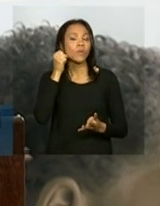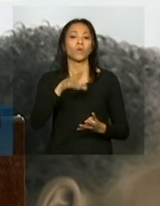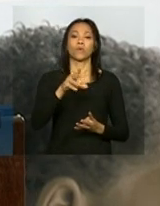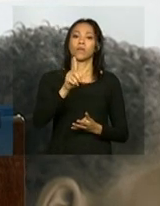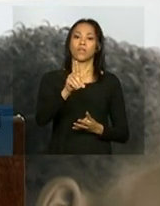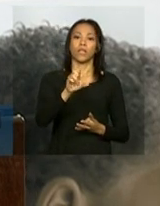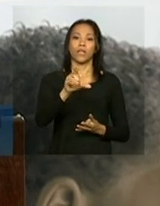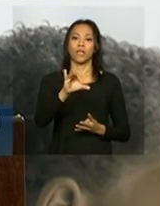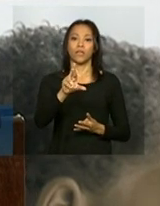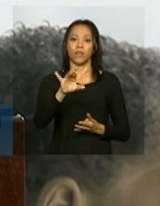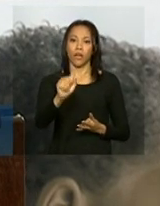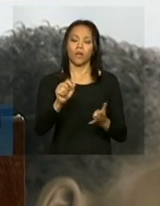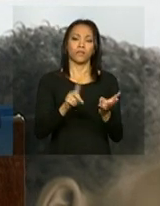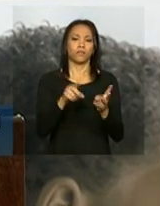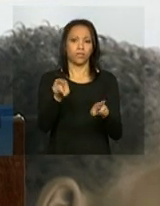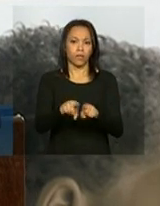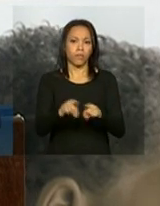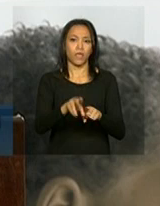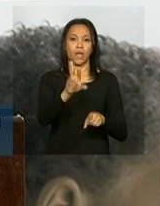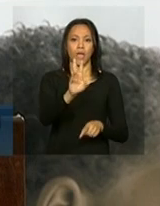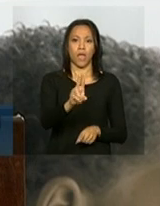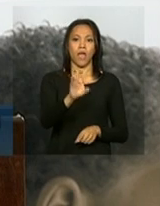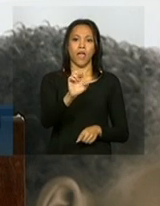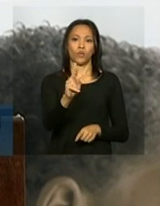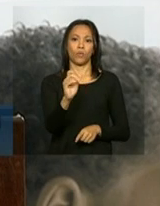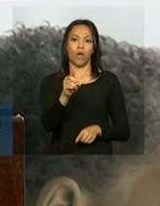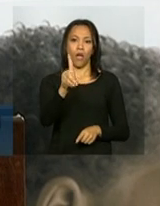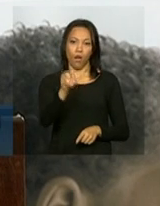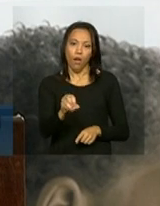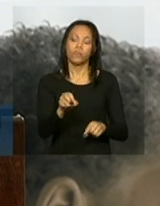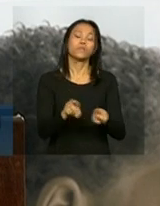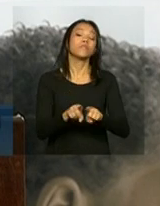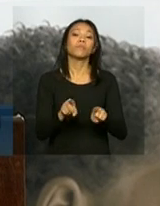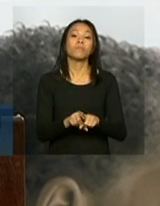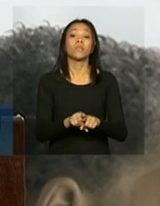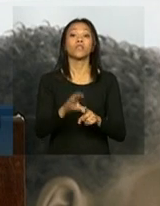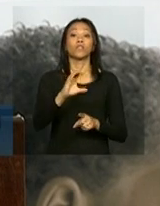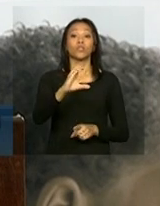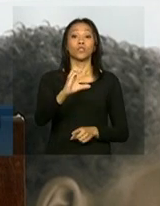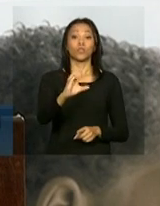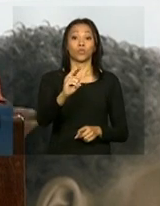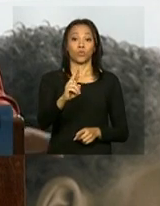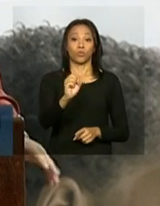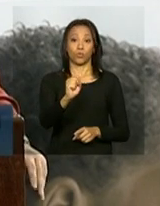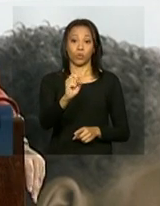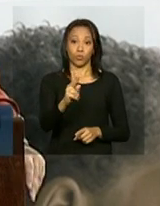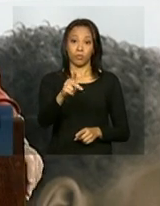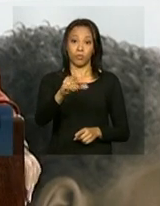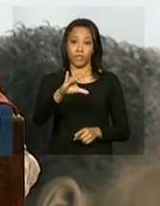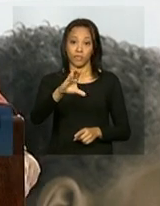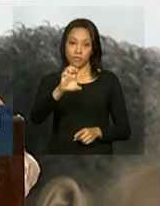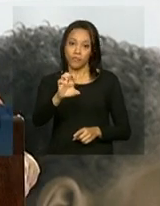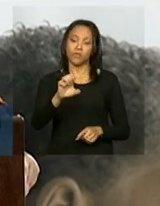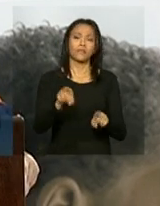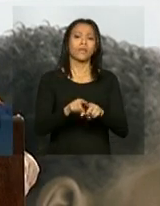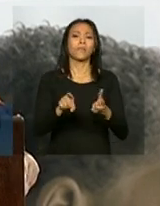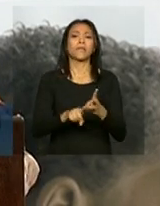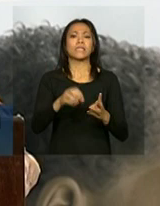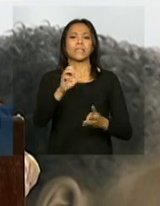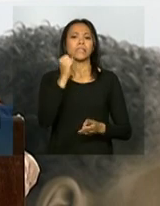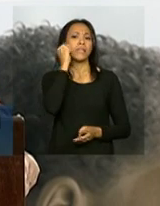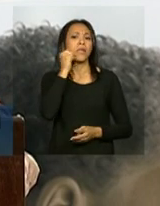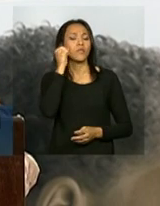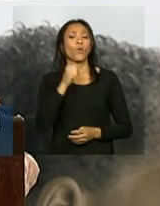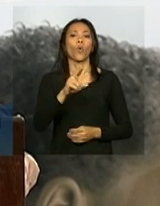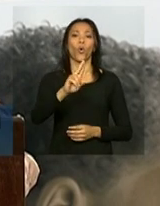Lira, senador Eduardo Amorim, senador Eduardo Suplicy, senador Eunício Oliveira,